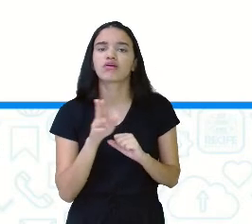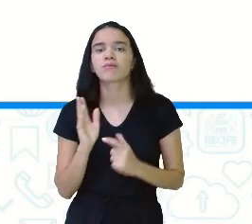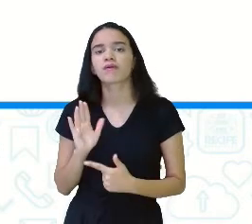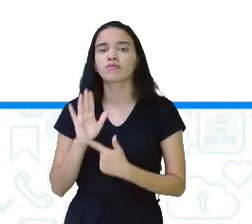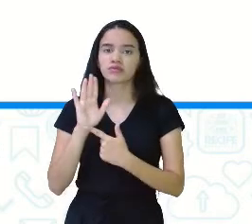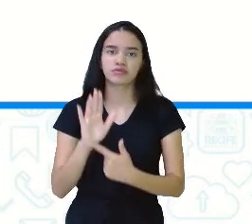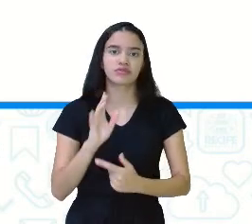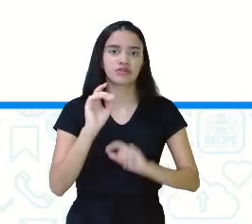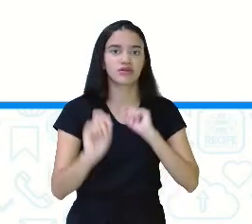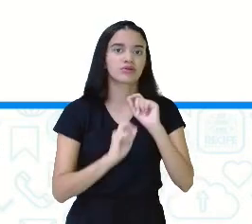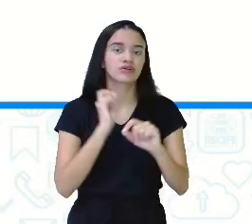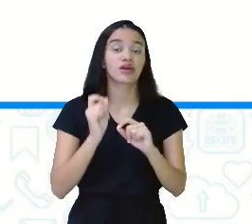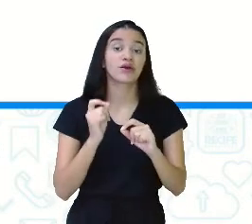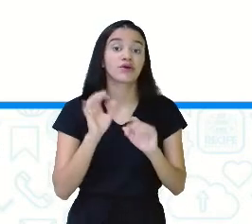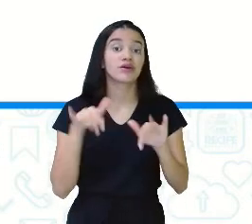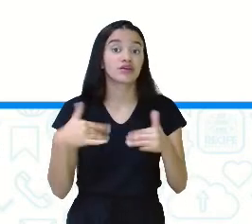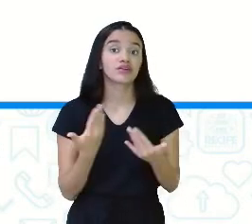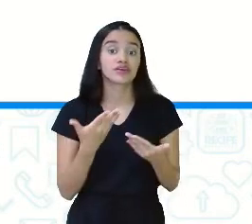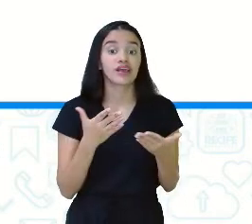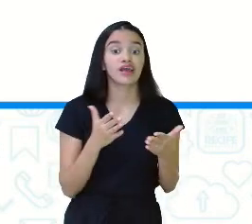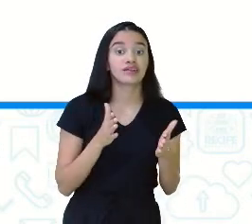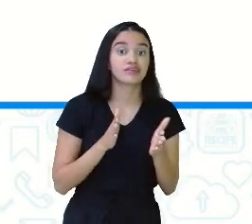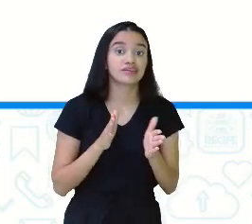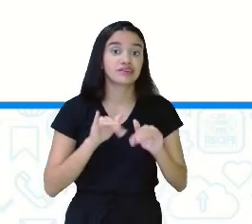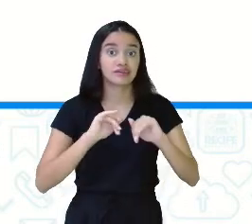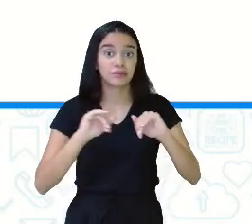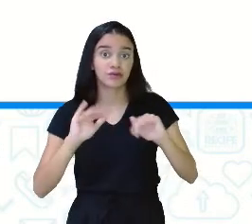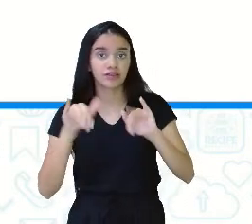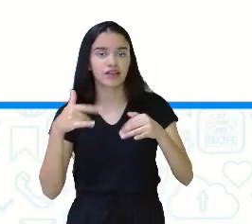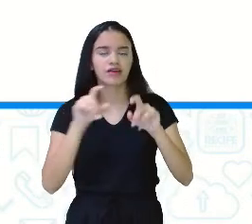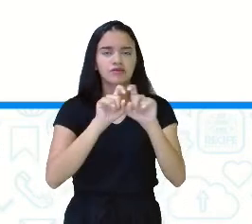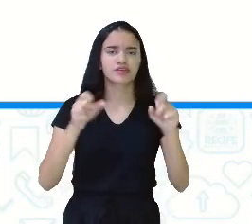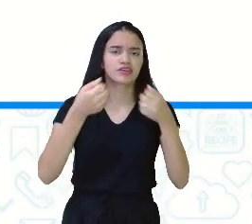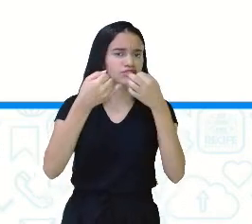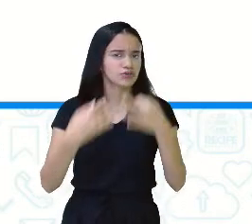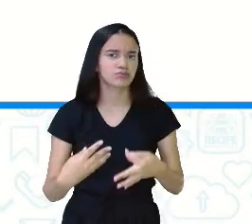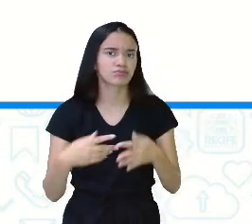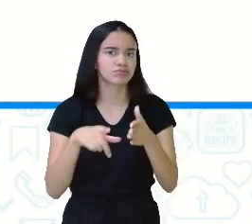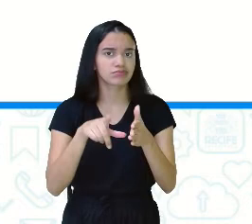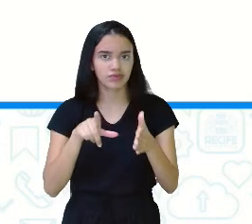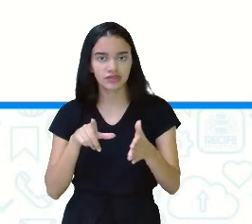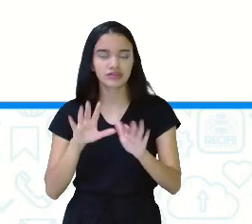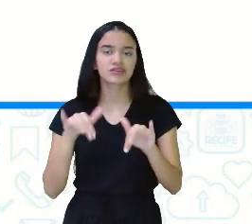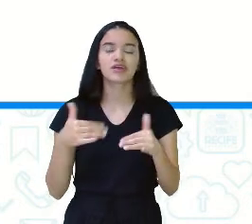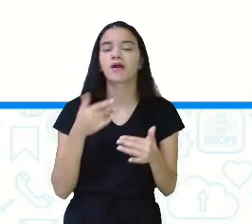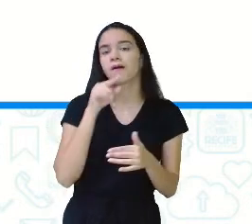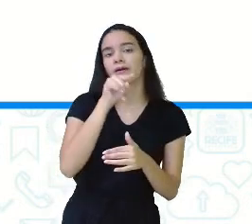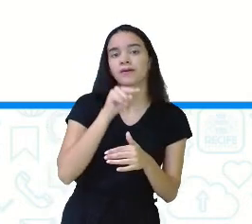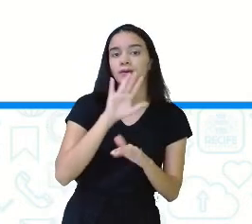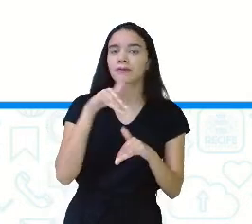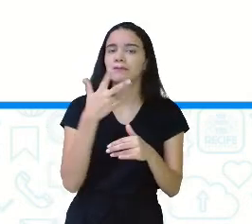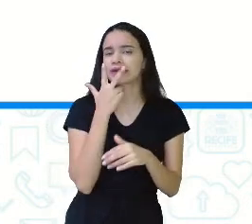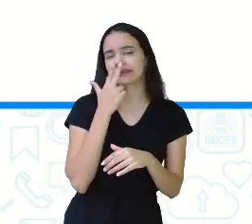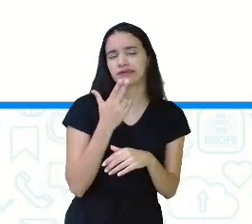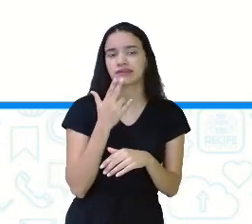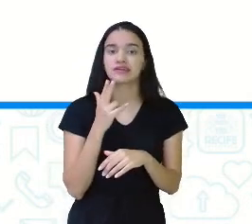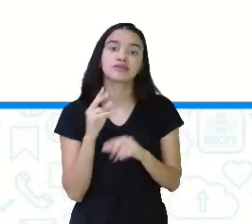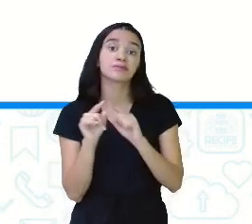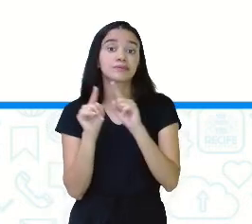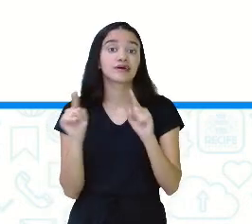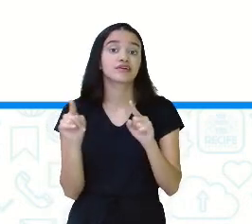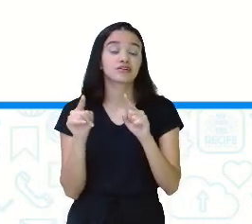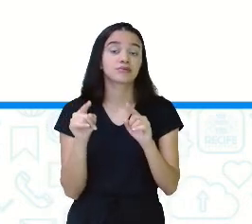o apóstrofo, que é uma expressão separada da frase que explica o que foi dito antes. Quase como os 2 pontos que eu falei agora. Mas